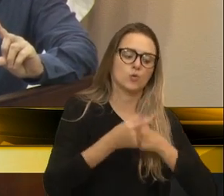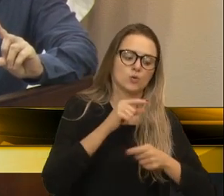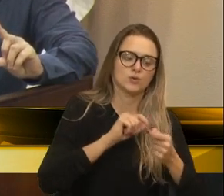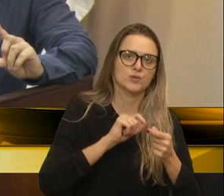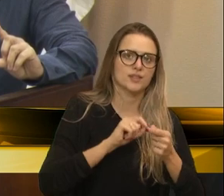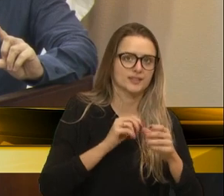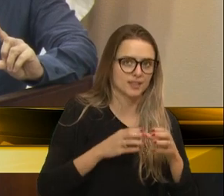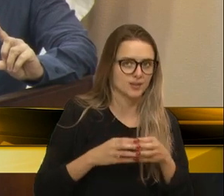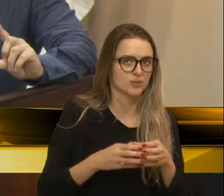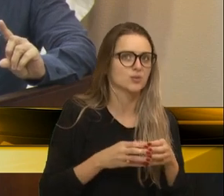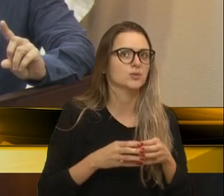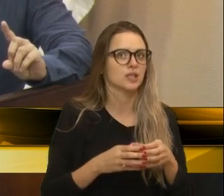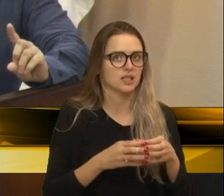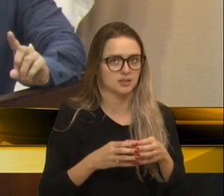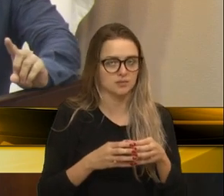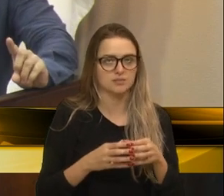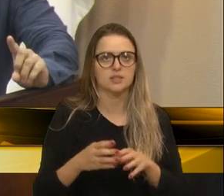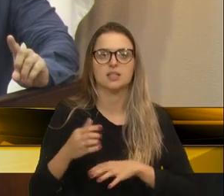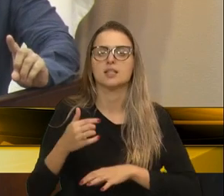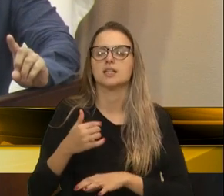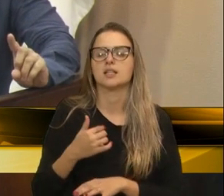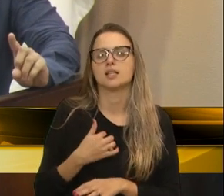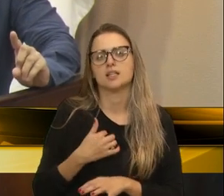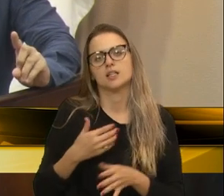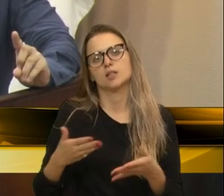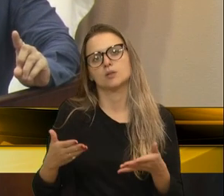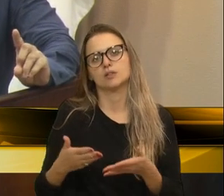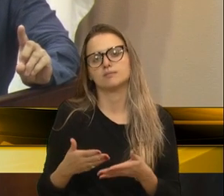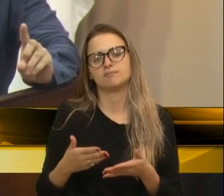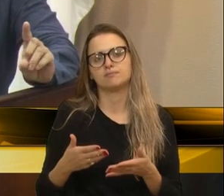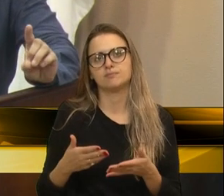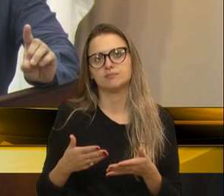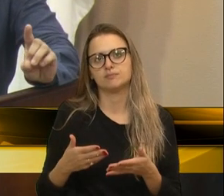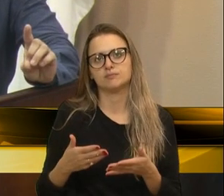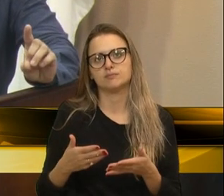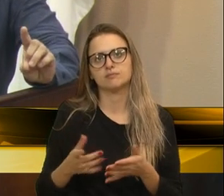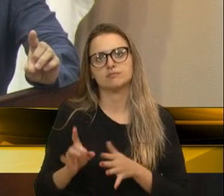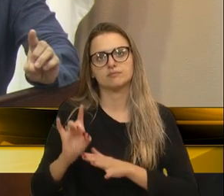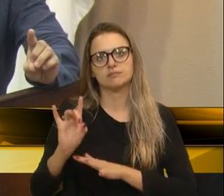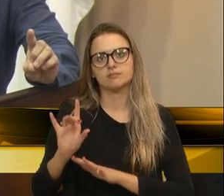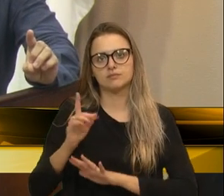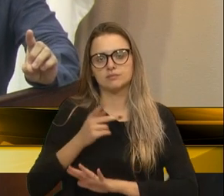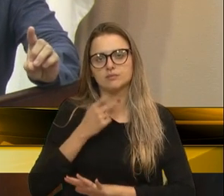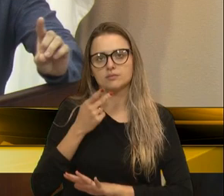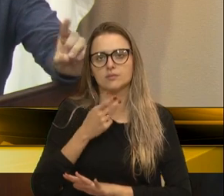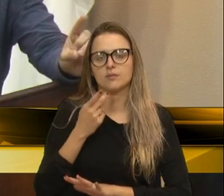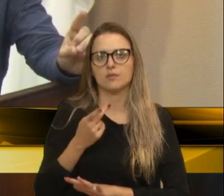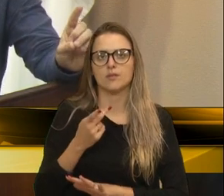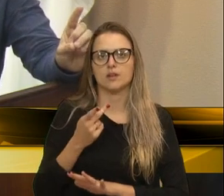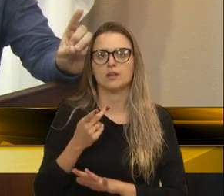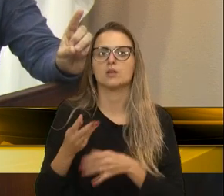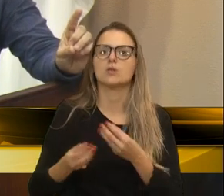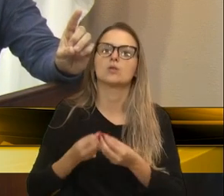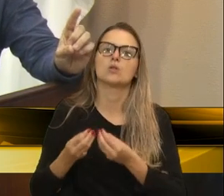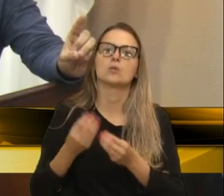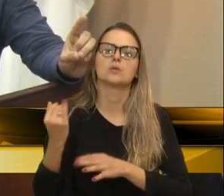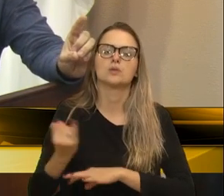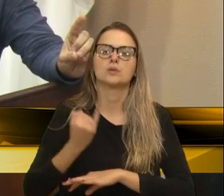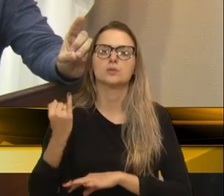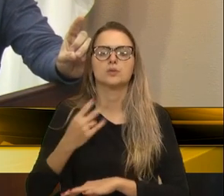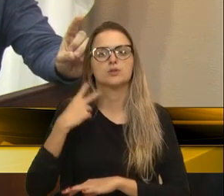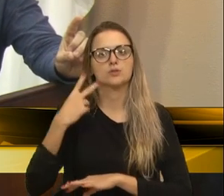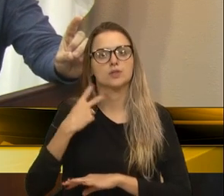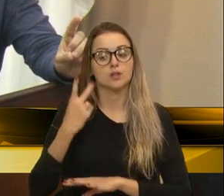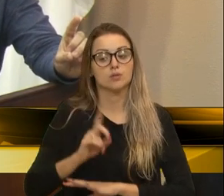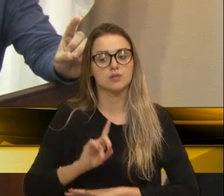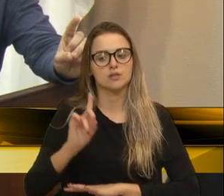muitos. E aqui eu deixo essa ressalva, presidente e colegas vereadores, a importância de nós estarmos